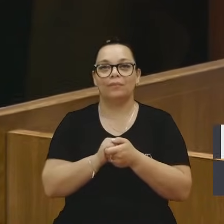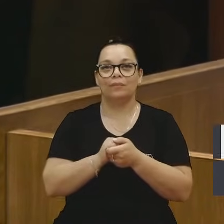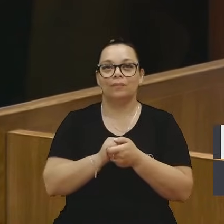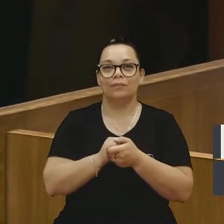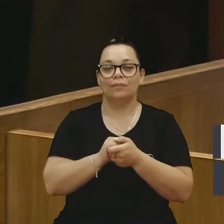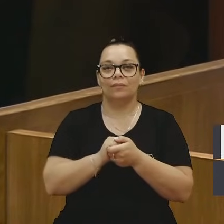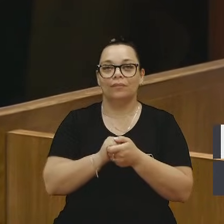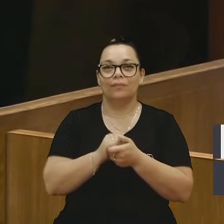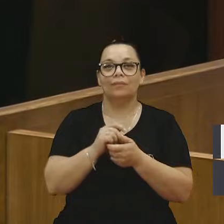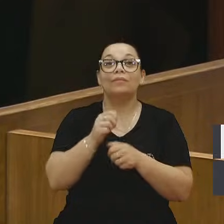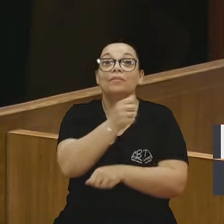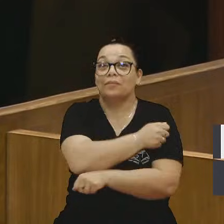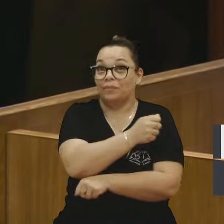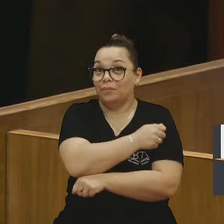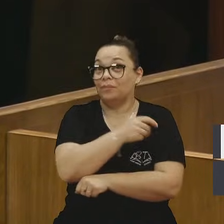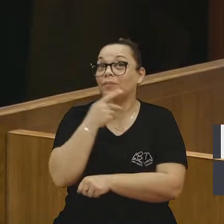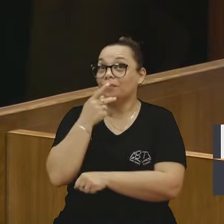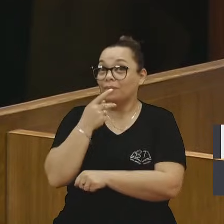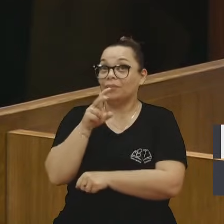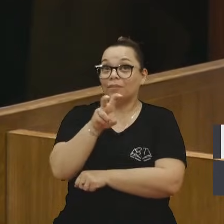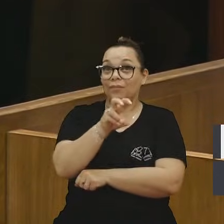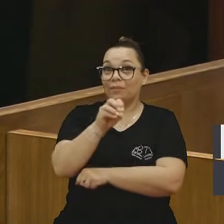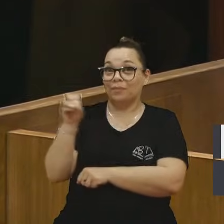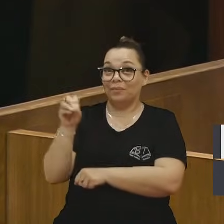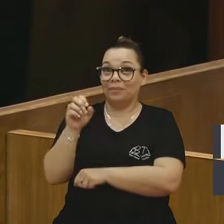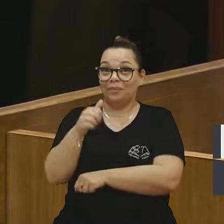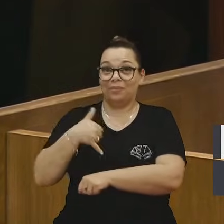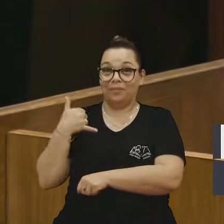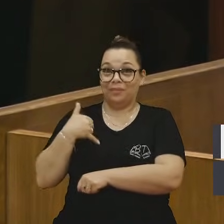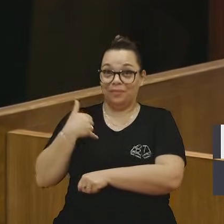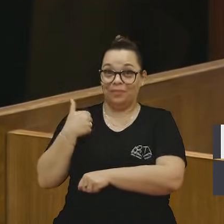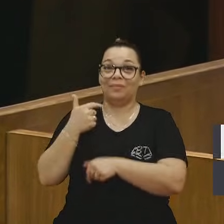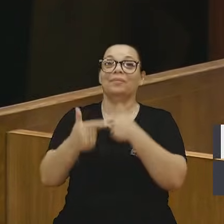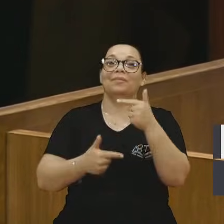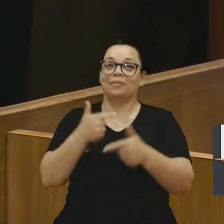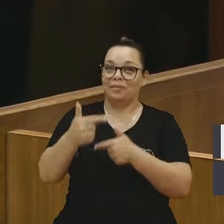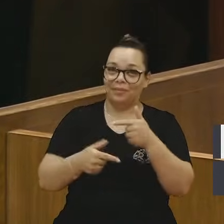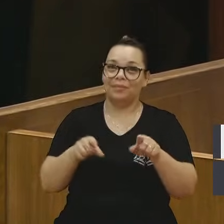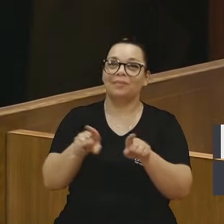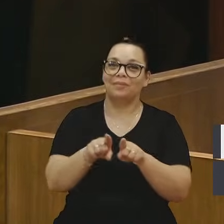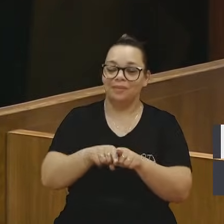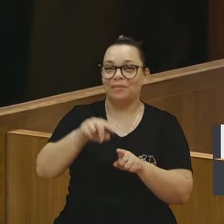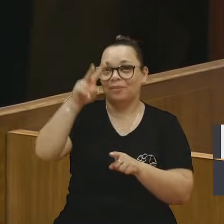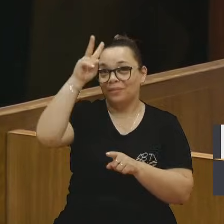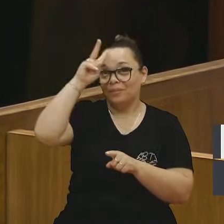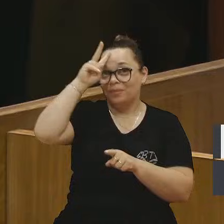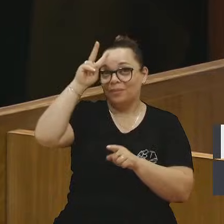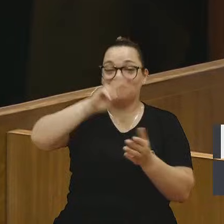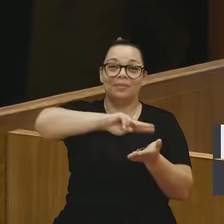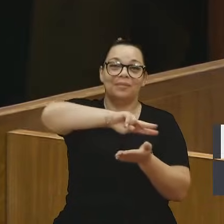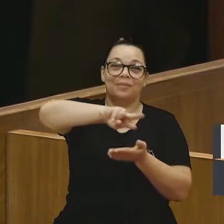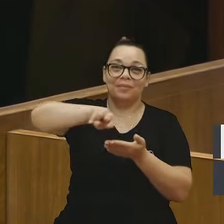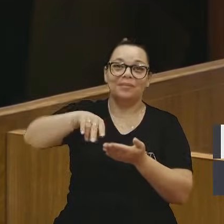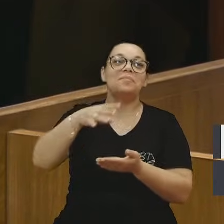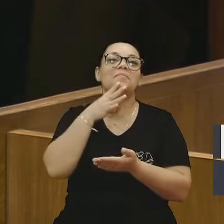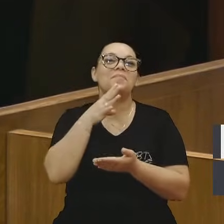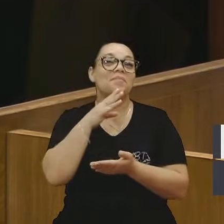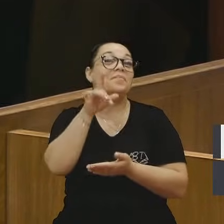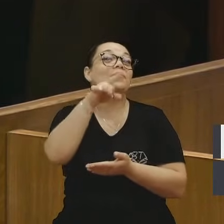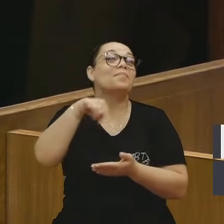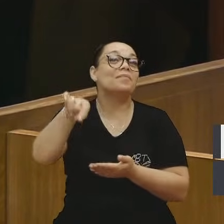Costumo dizer para os meus alunos que eu tenho 500 anos, porque eu ainda dou aula para o ensino médio, né? E tem diversos aqui que eu conheço de